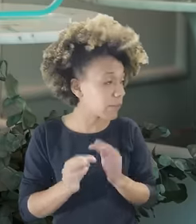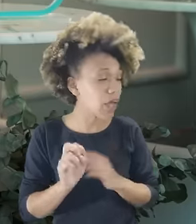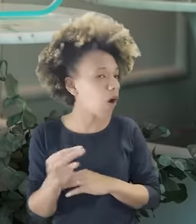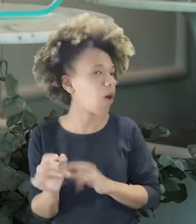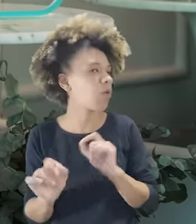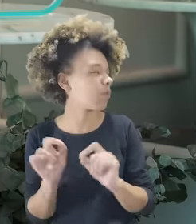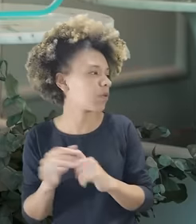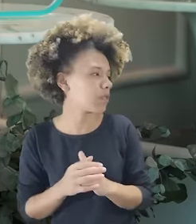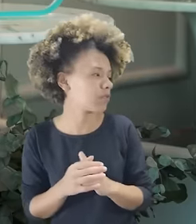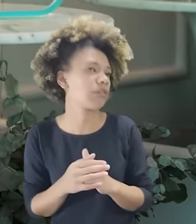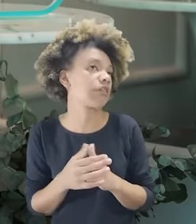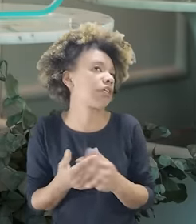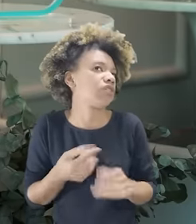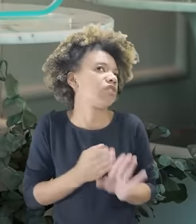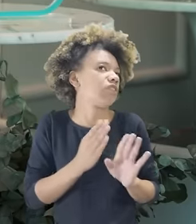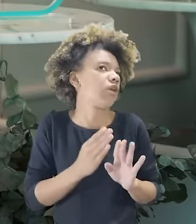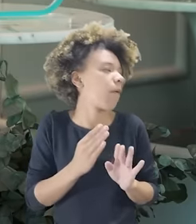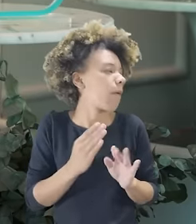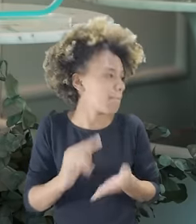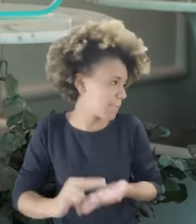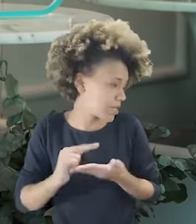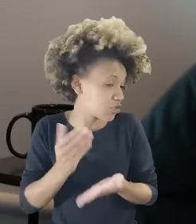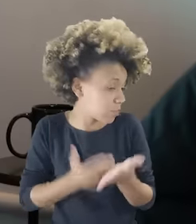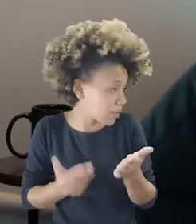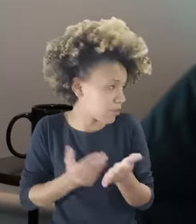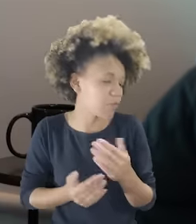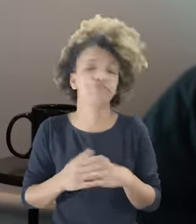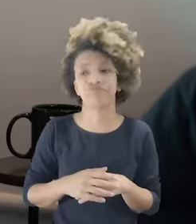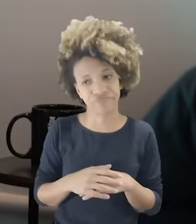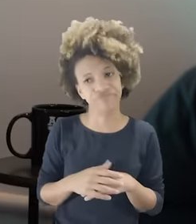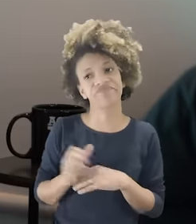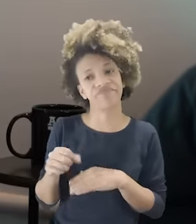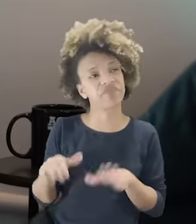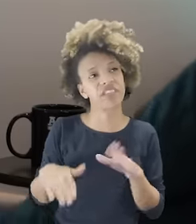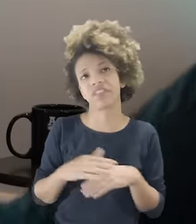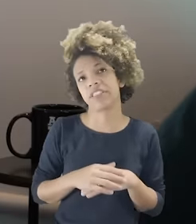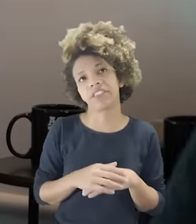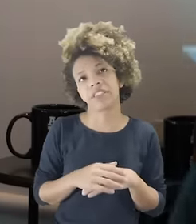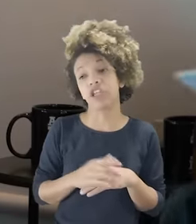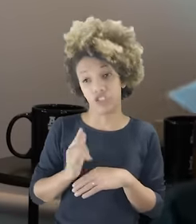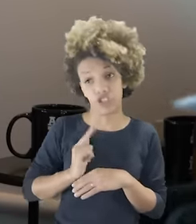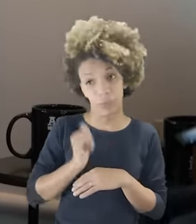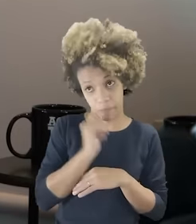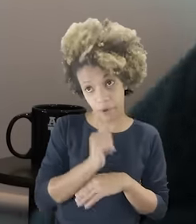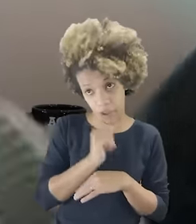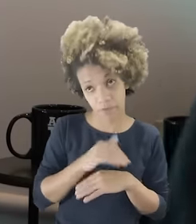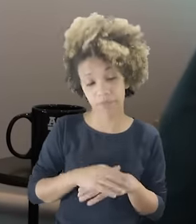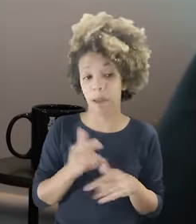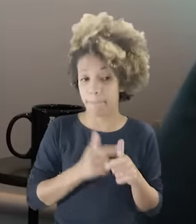alguma coisa que você ofendeu um paciente perdeu um paciente e às vezes eu não tinha uma mulher né